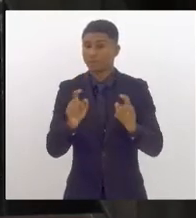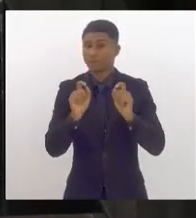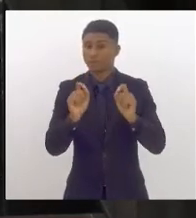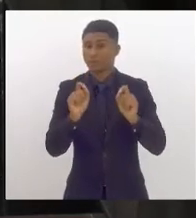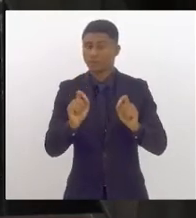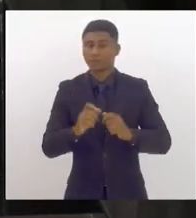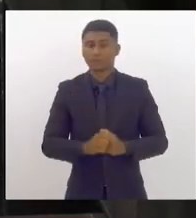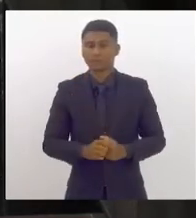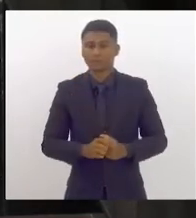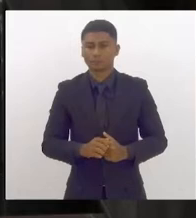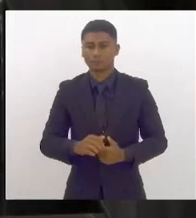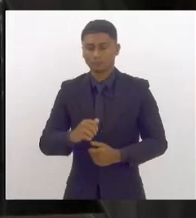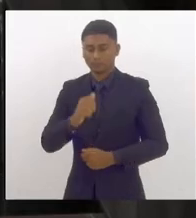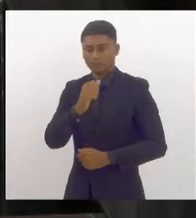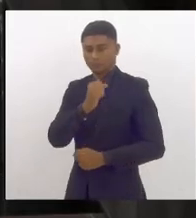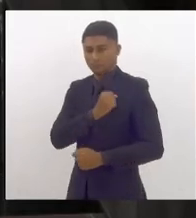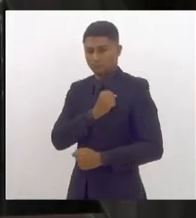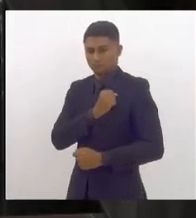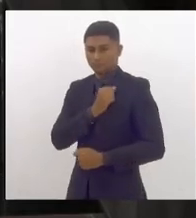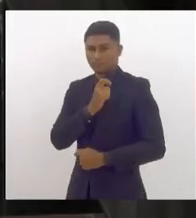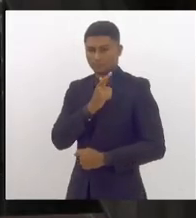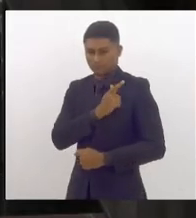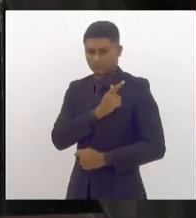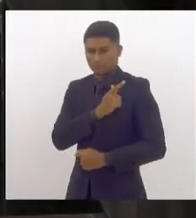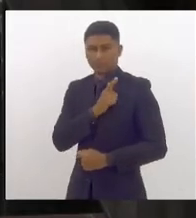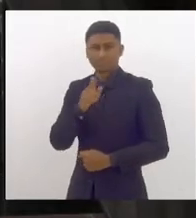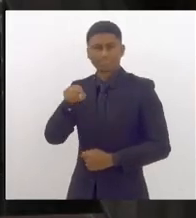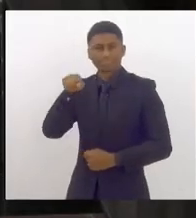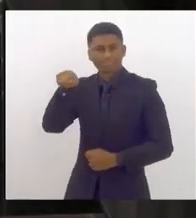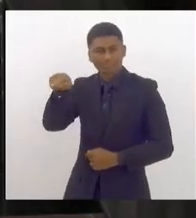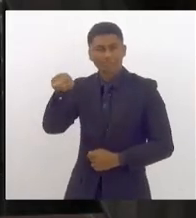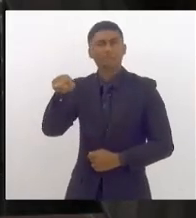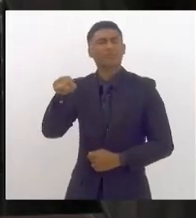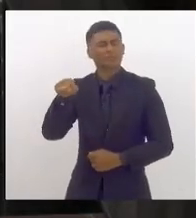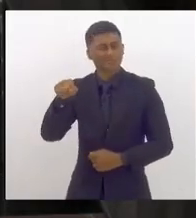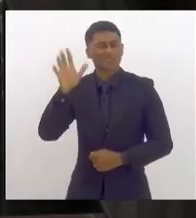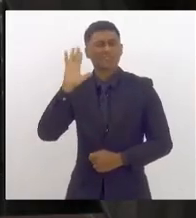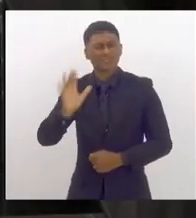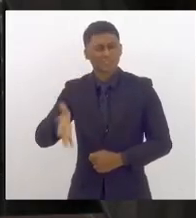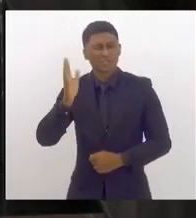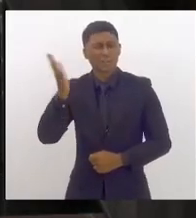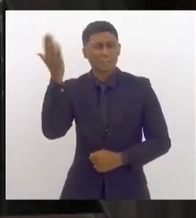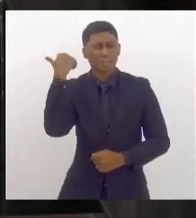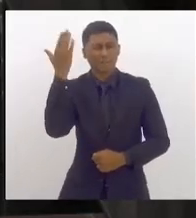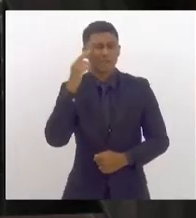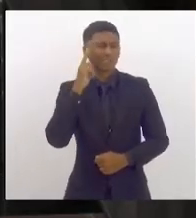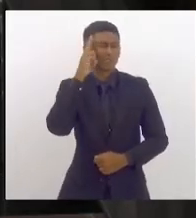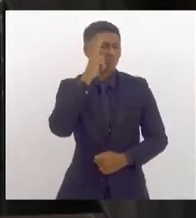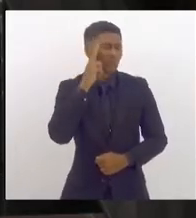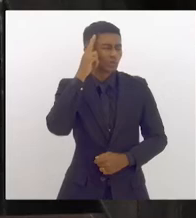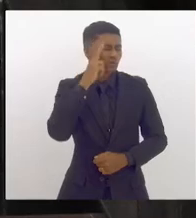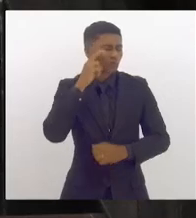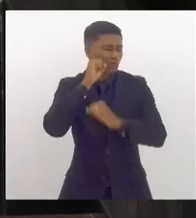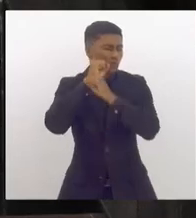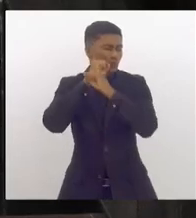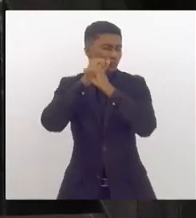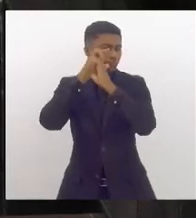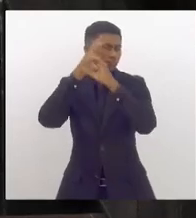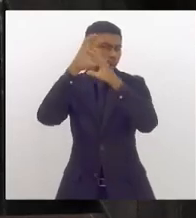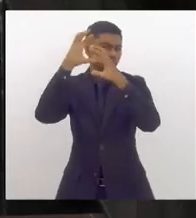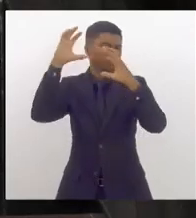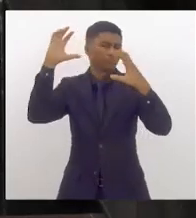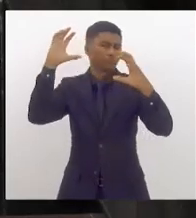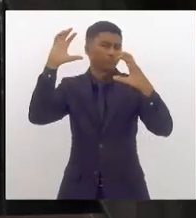em São Gonçalo deputados Altec tem um sonho histórico é que eu tô falando de metrô um sonho